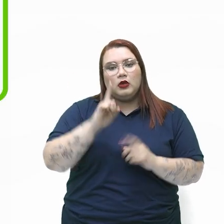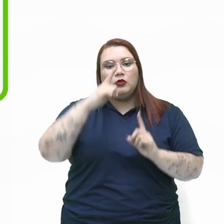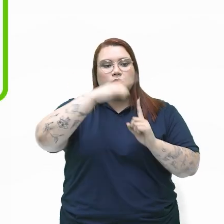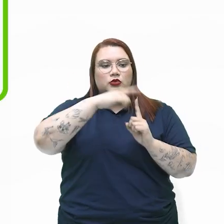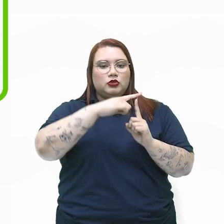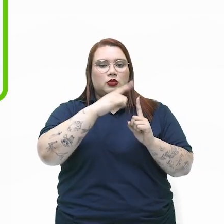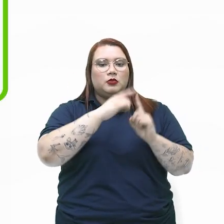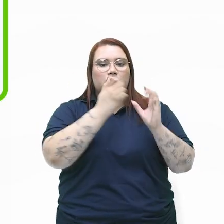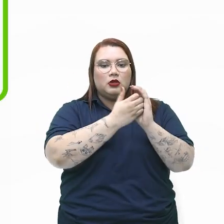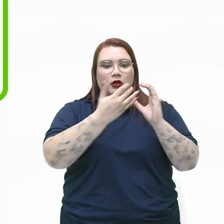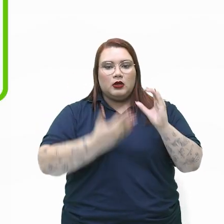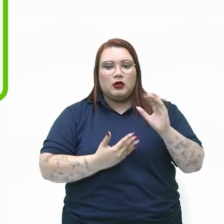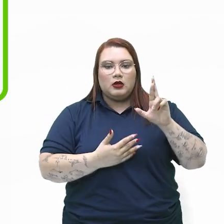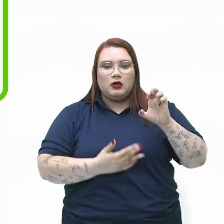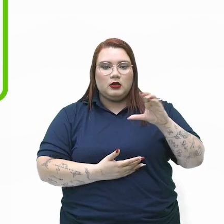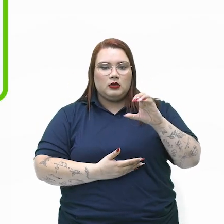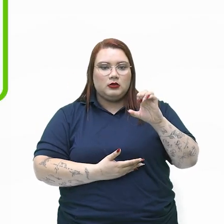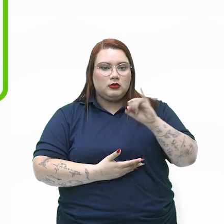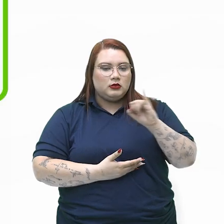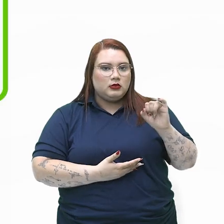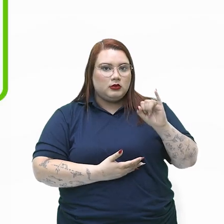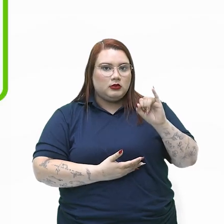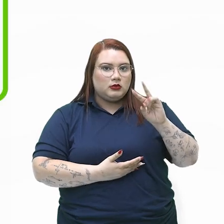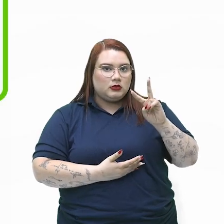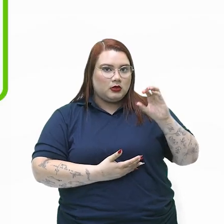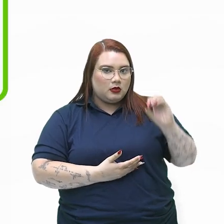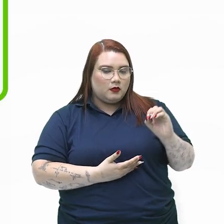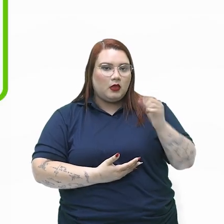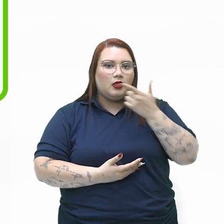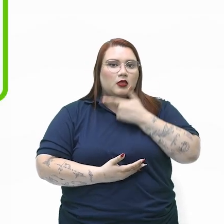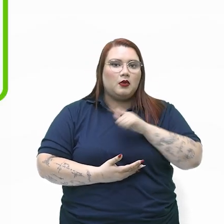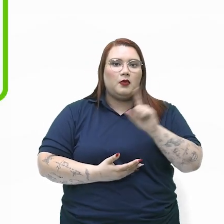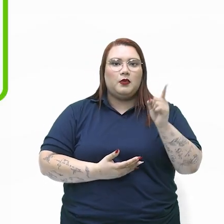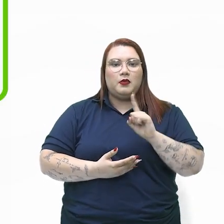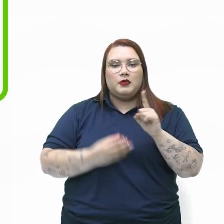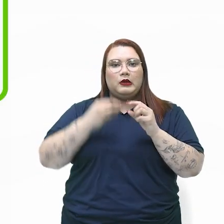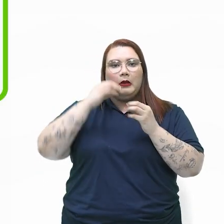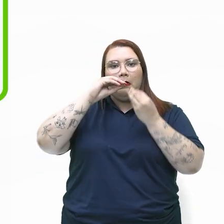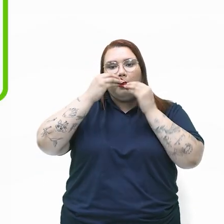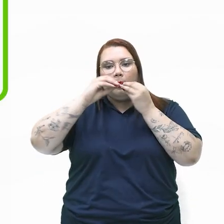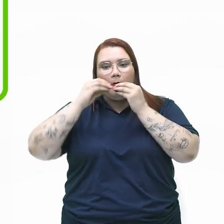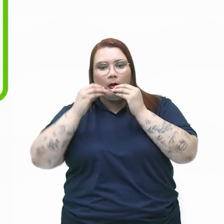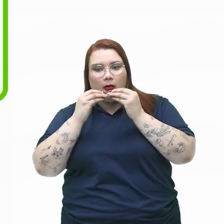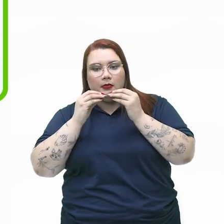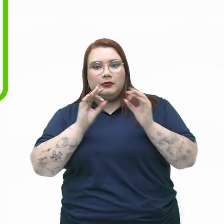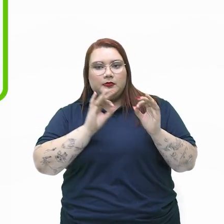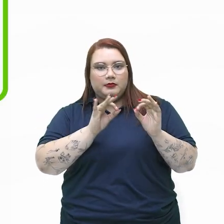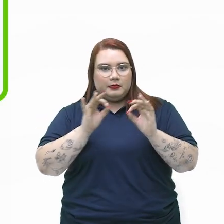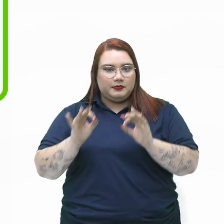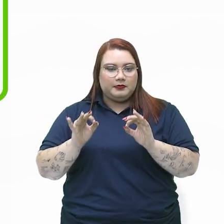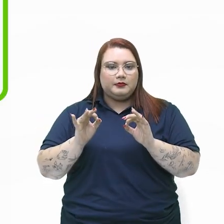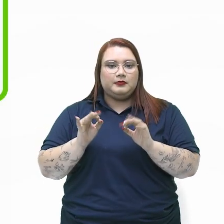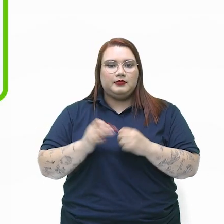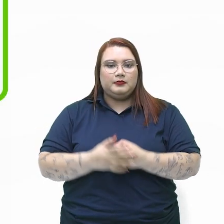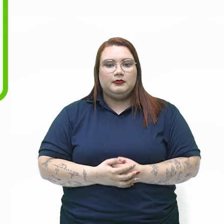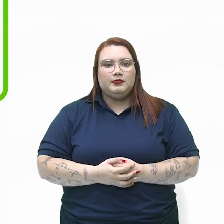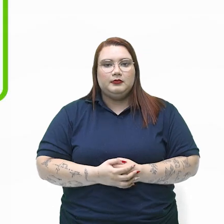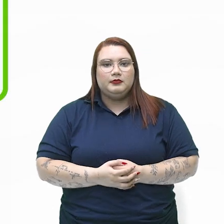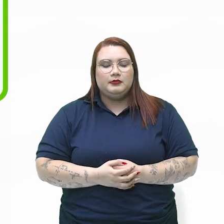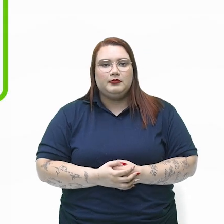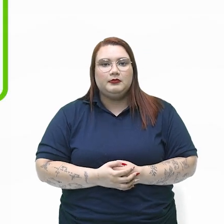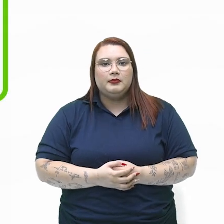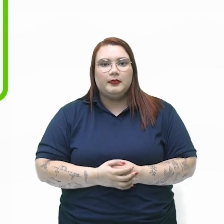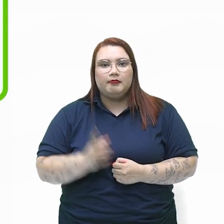língua, recebeu aí esse gene recessivo dos seus pais e não consegue ali, ó, realizar